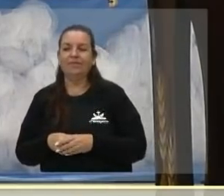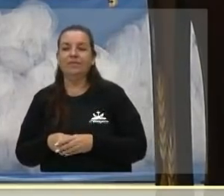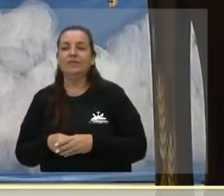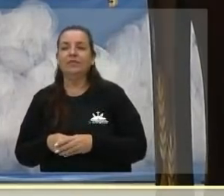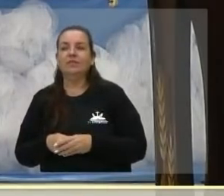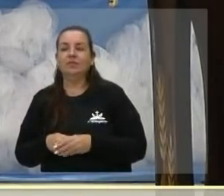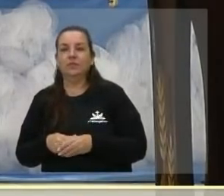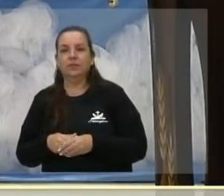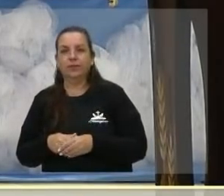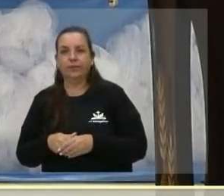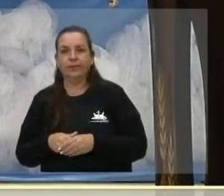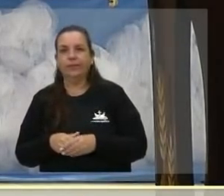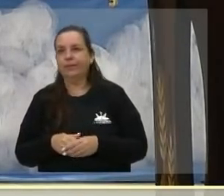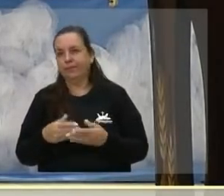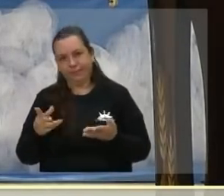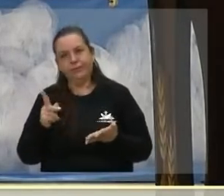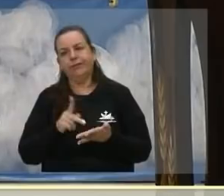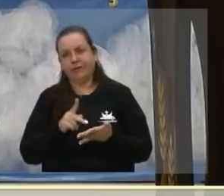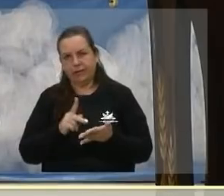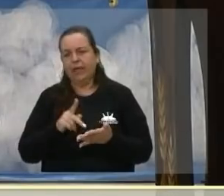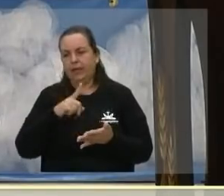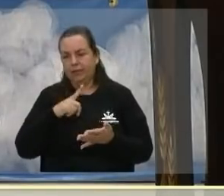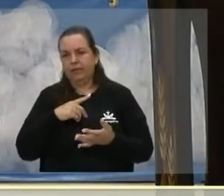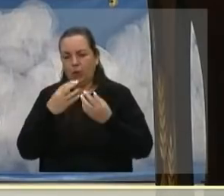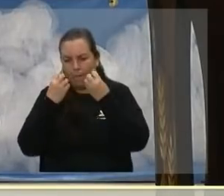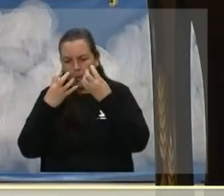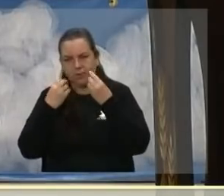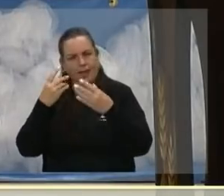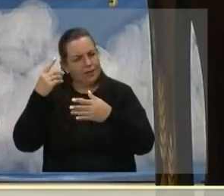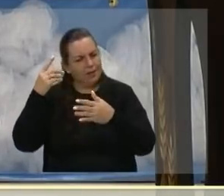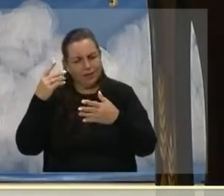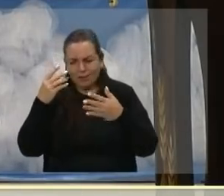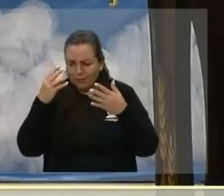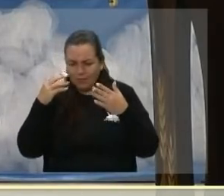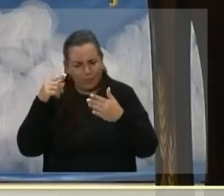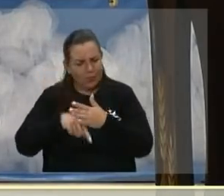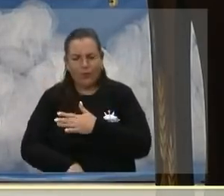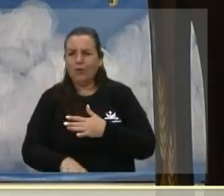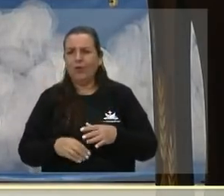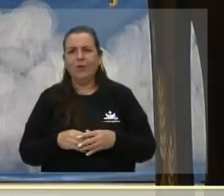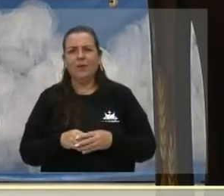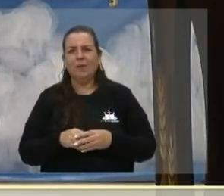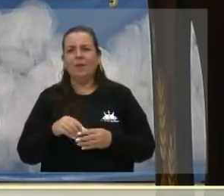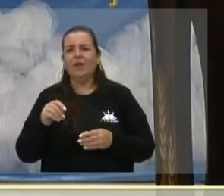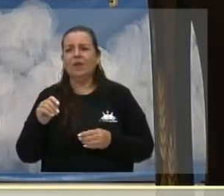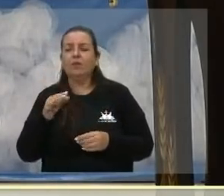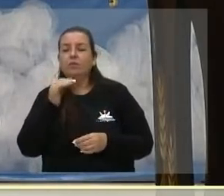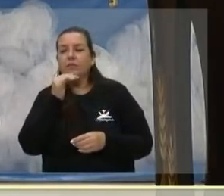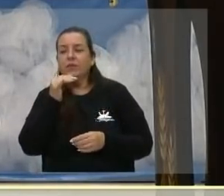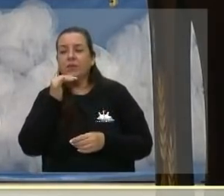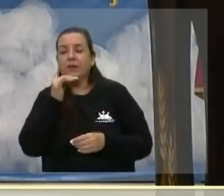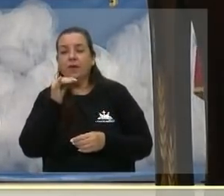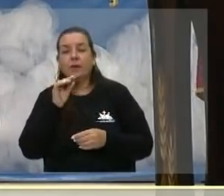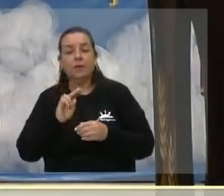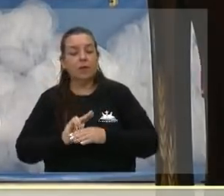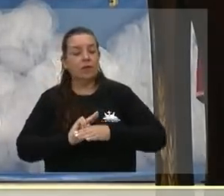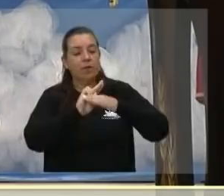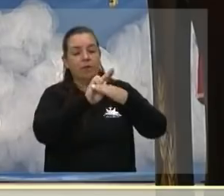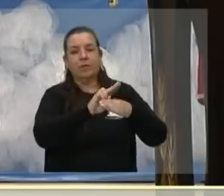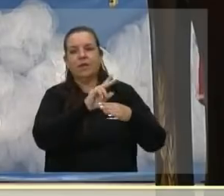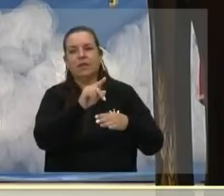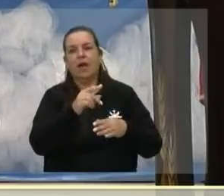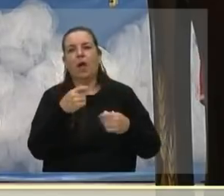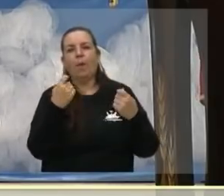generosidade claro meu filho é quem vai emprestar uma uma o